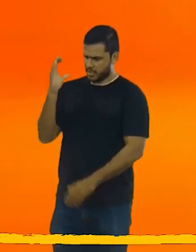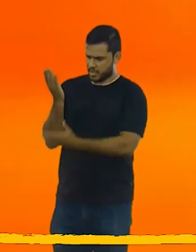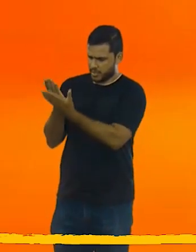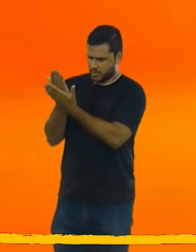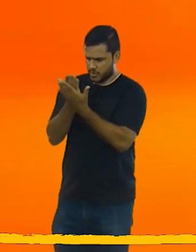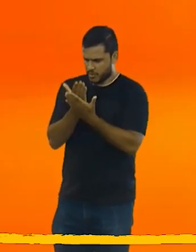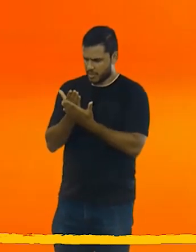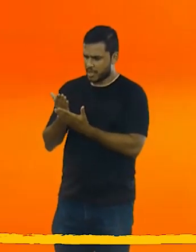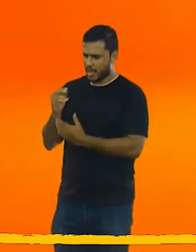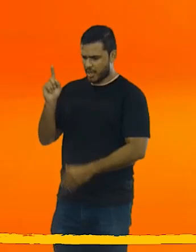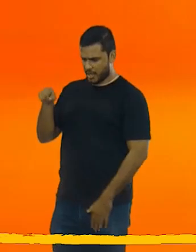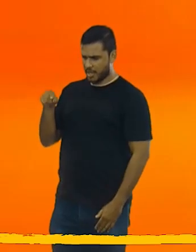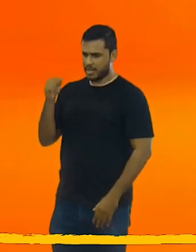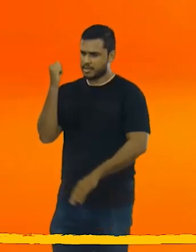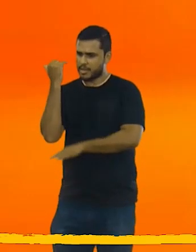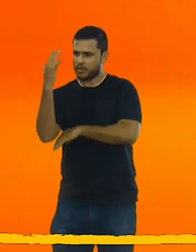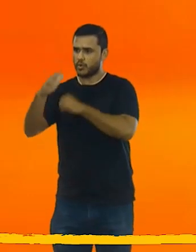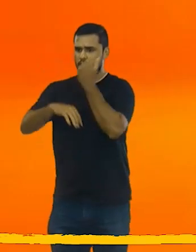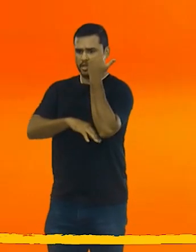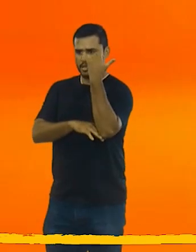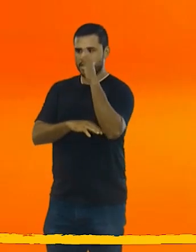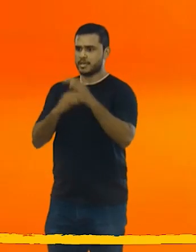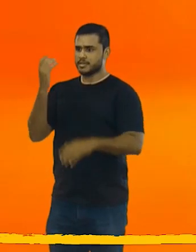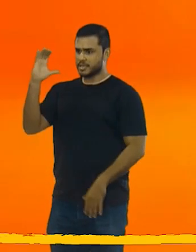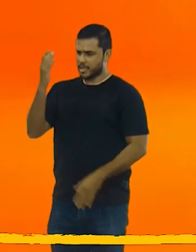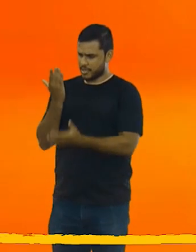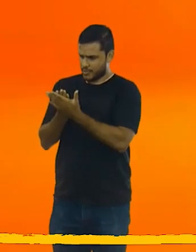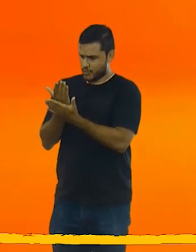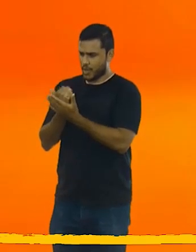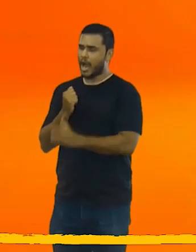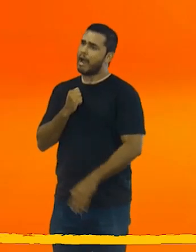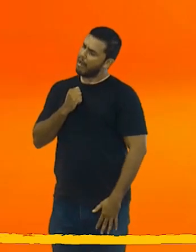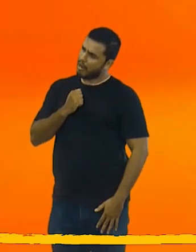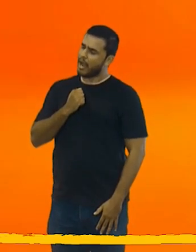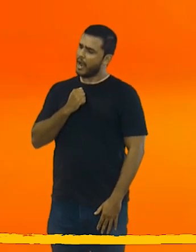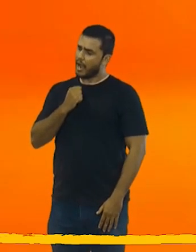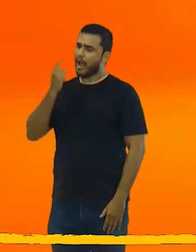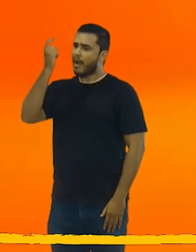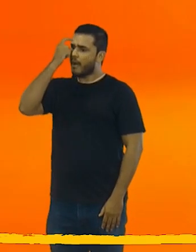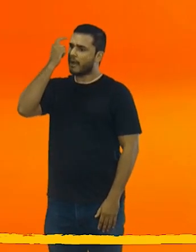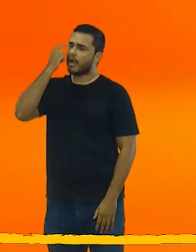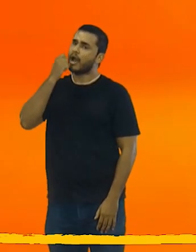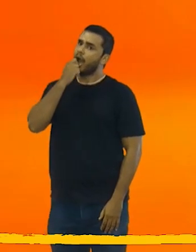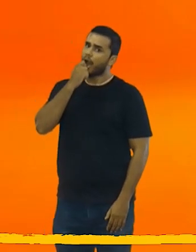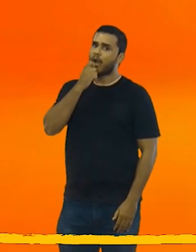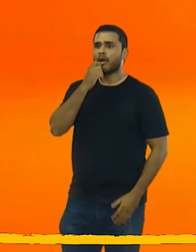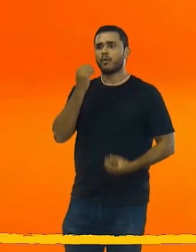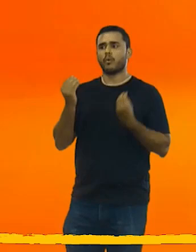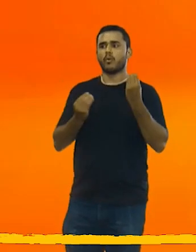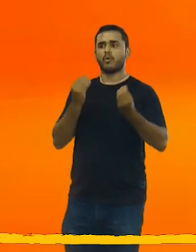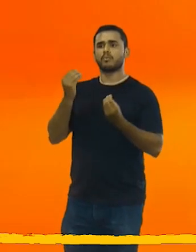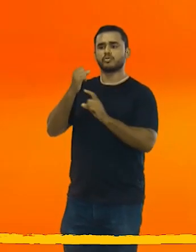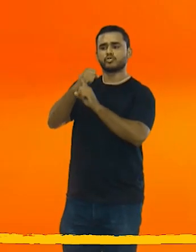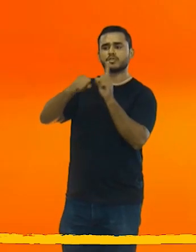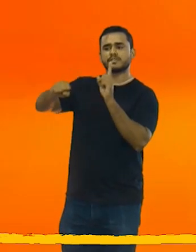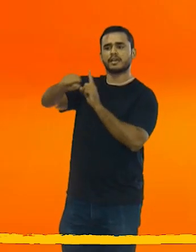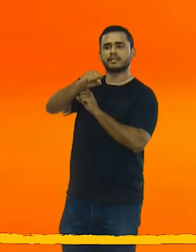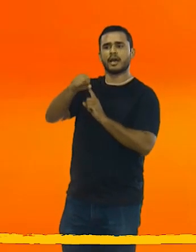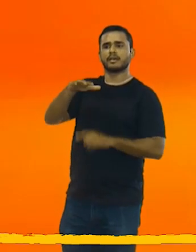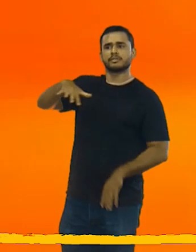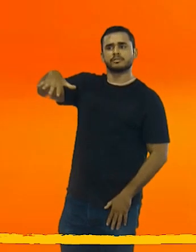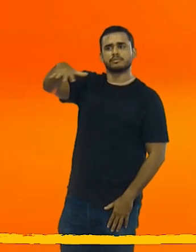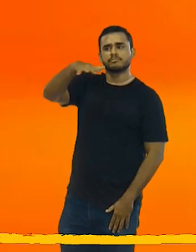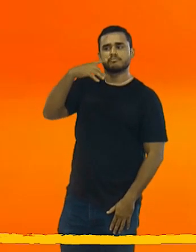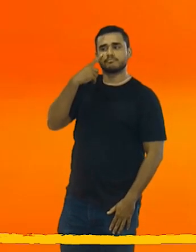meio, e o Darwin me diz que o homem é um produto da raça, eu vou aplicar isso para tentar entender a sociedade.